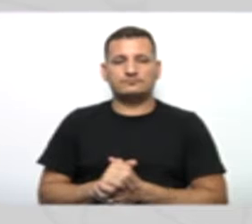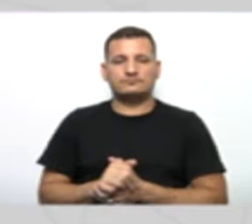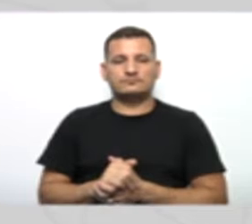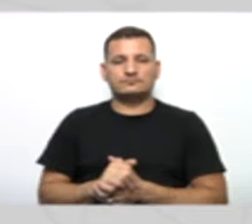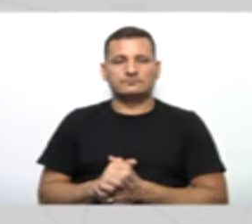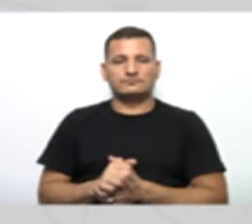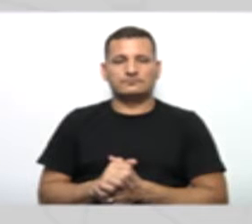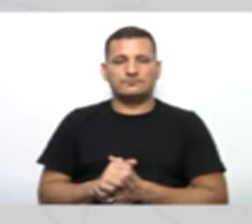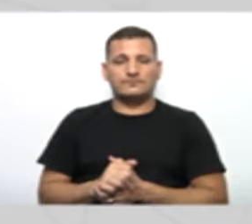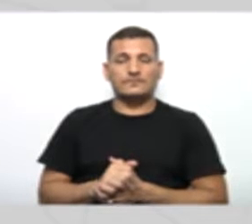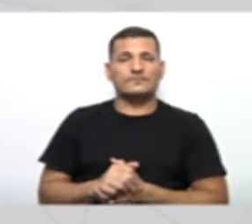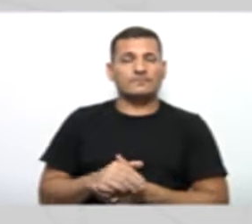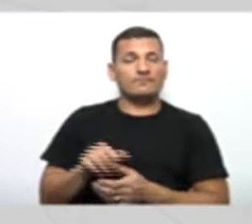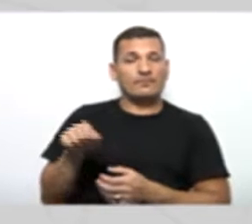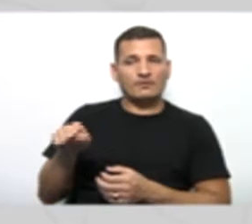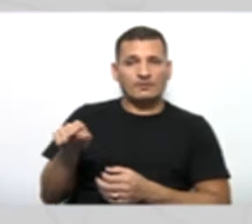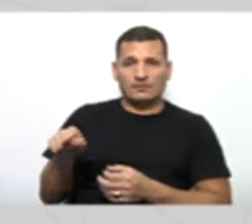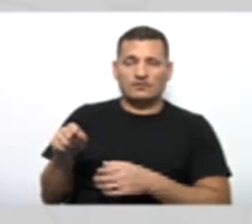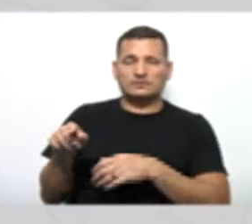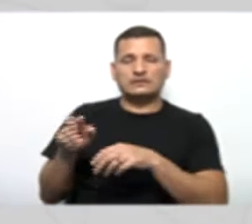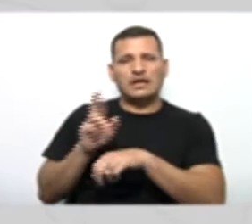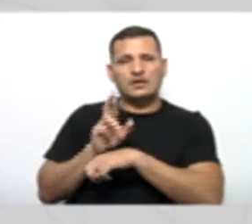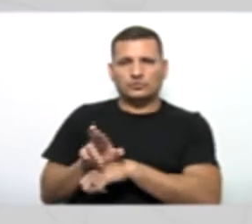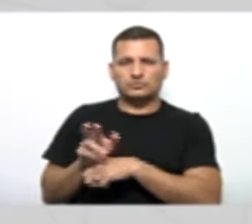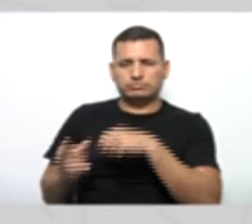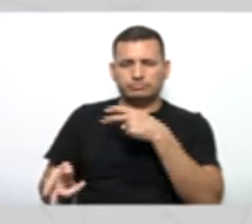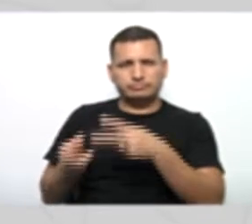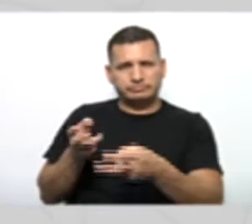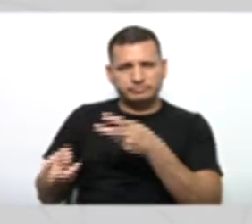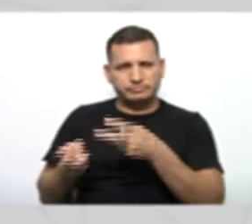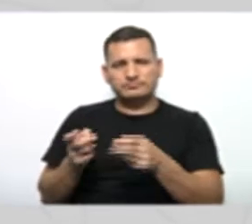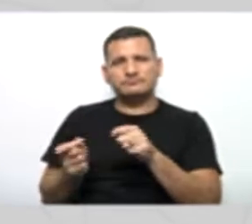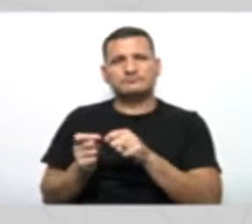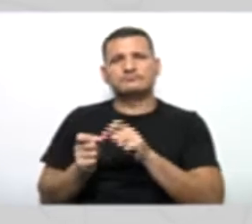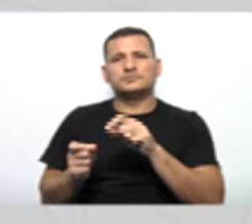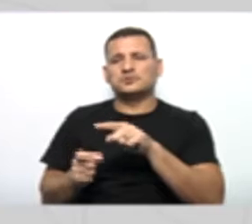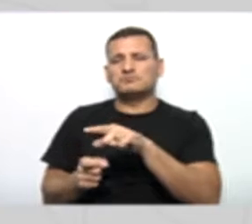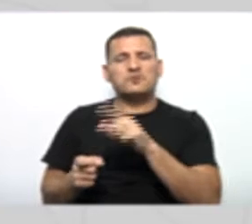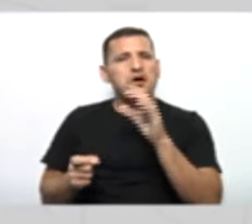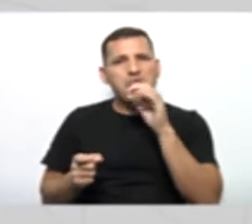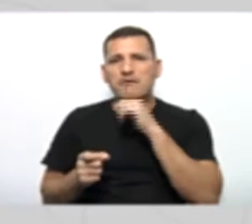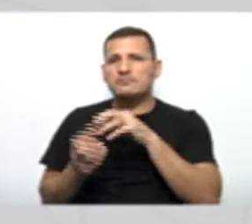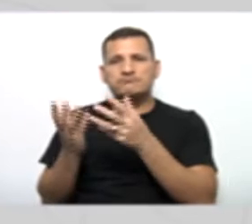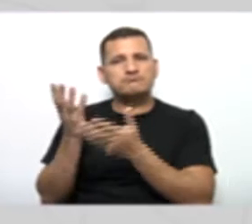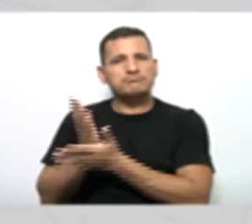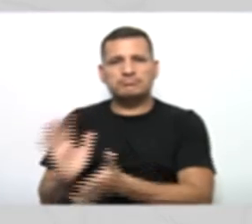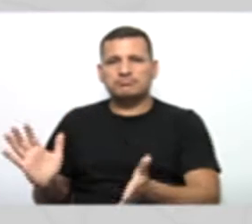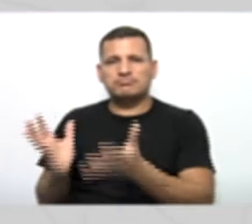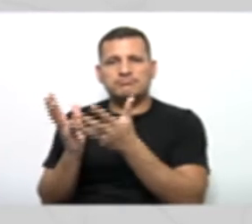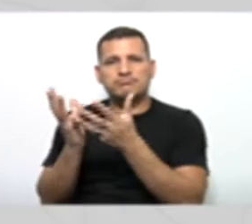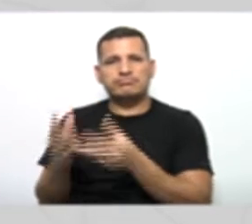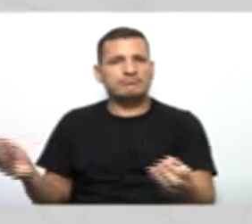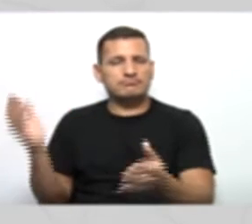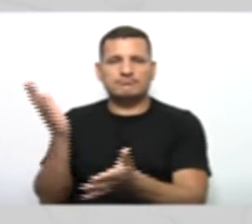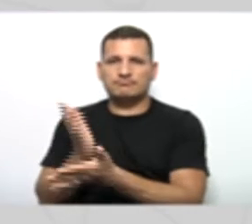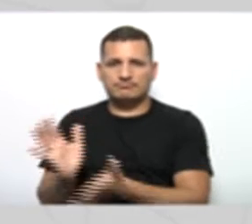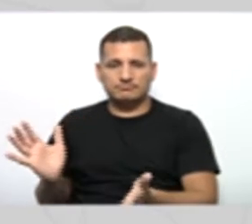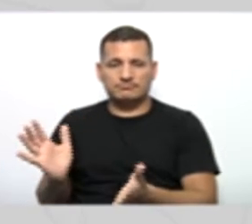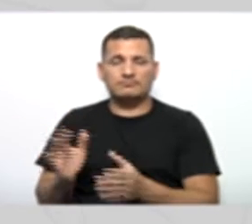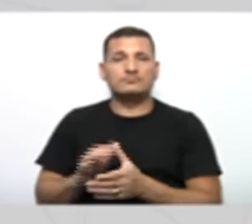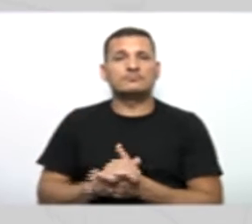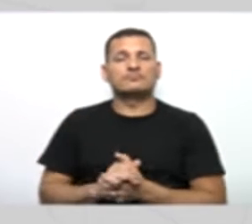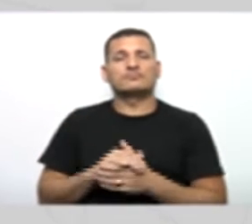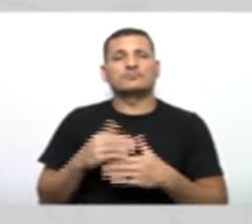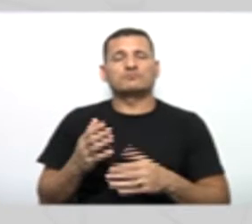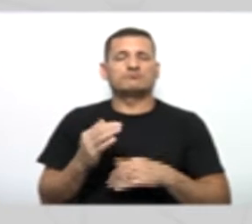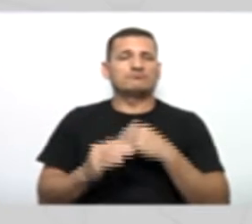essa forma com que esse recurso está sendo retirado vai fazer com que logo ele seja extinto. Então, o progresso econômico é